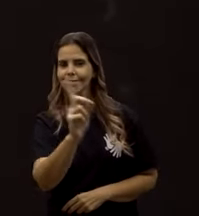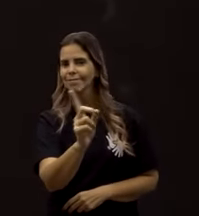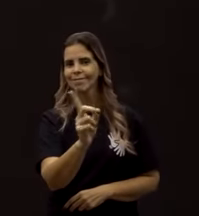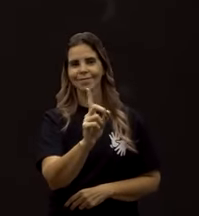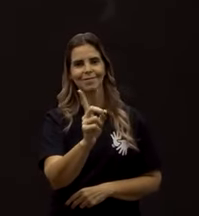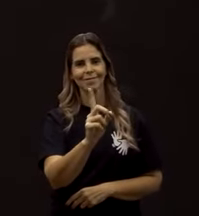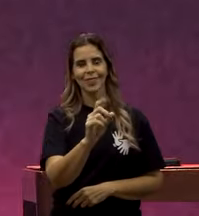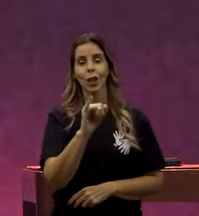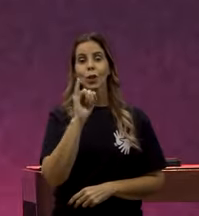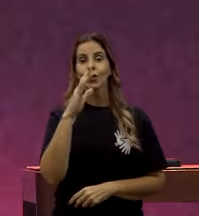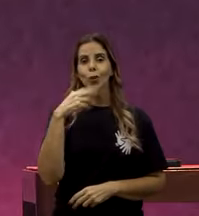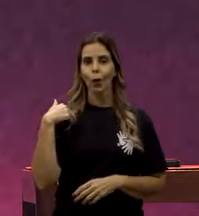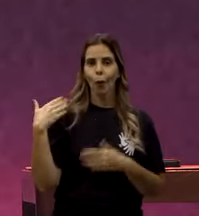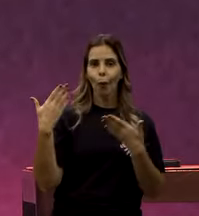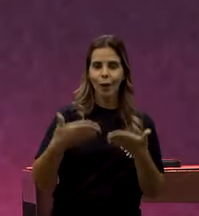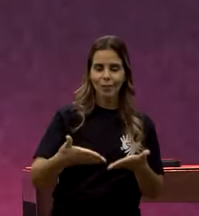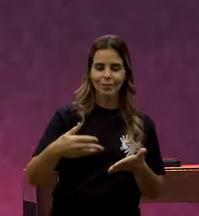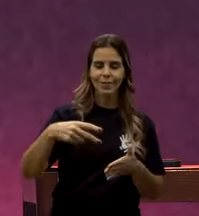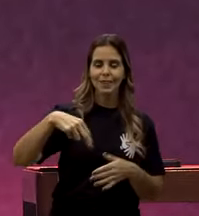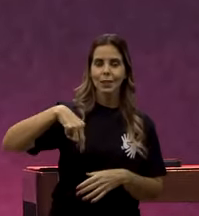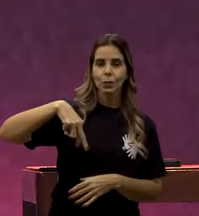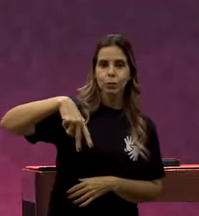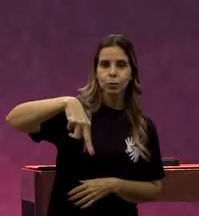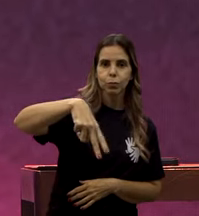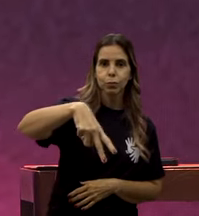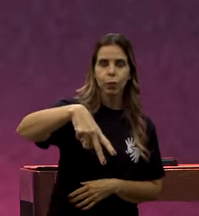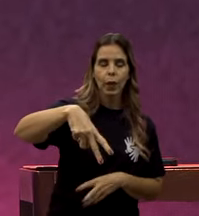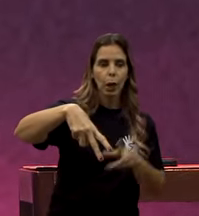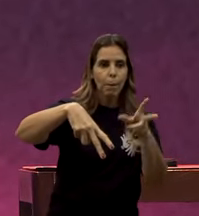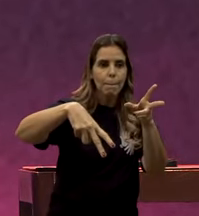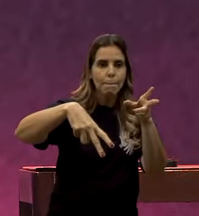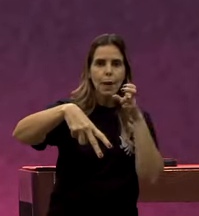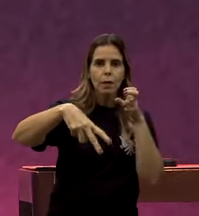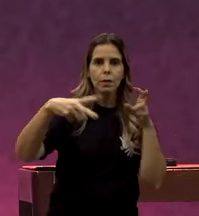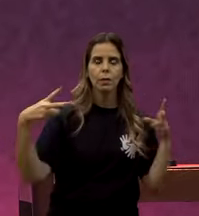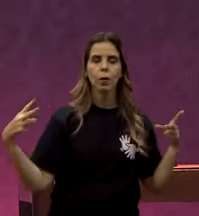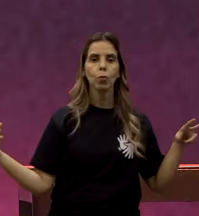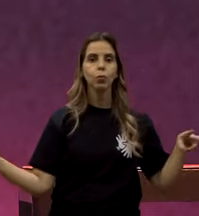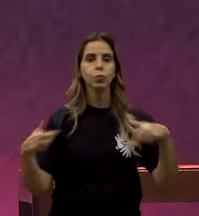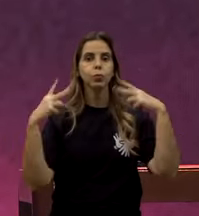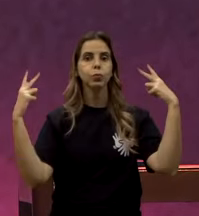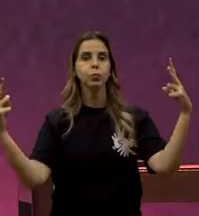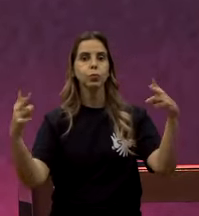quando estava no meio da Guerra percebe que no meio da guerra é que o c acontece